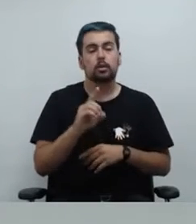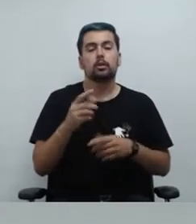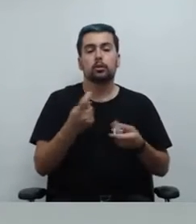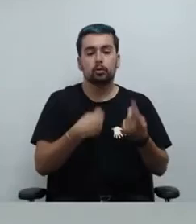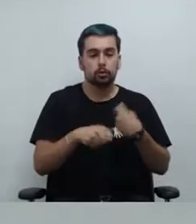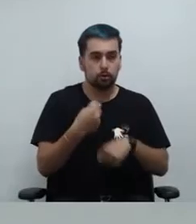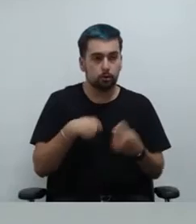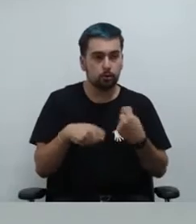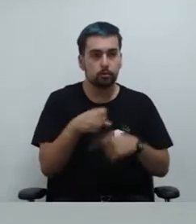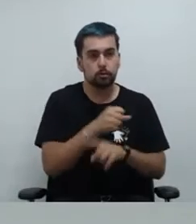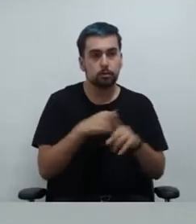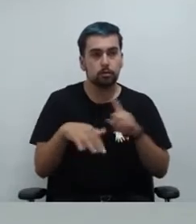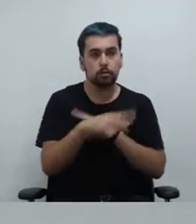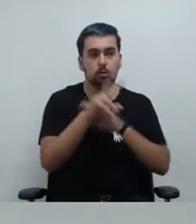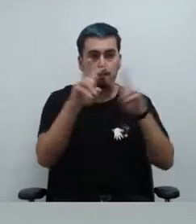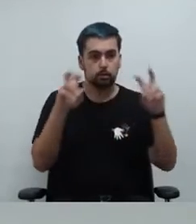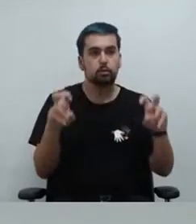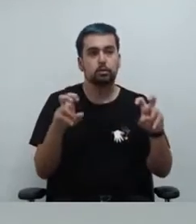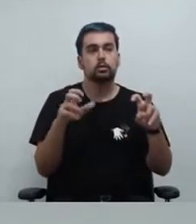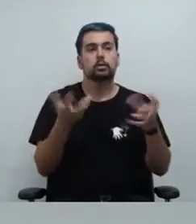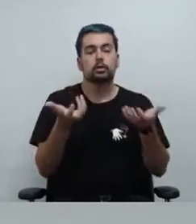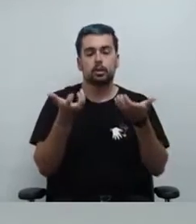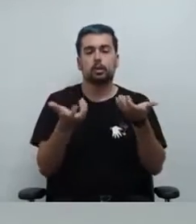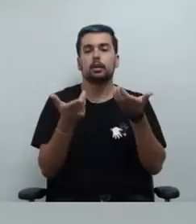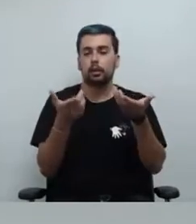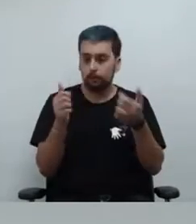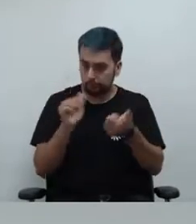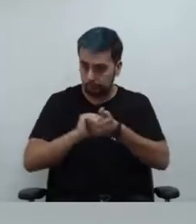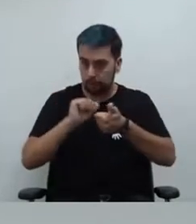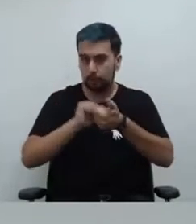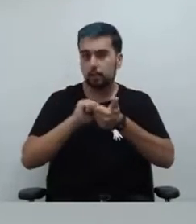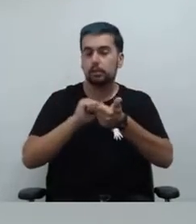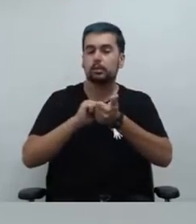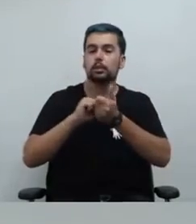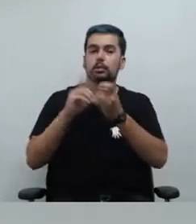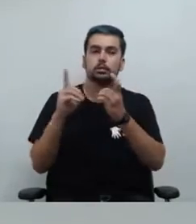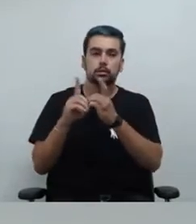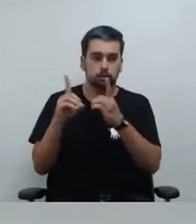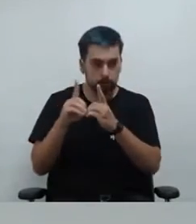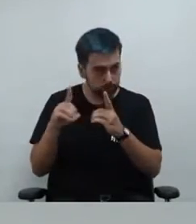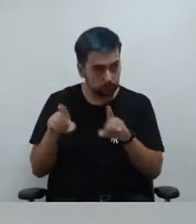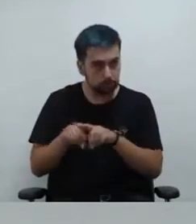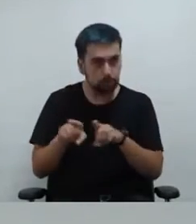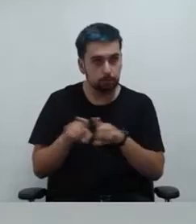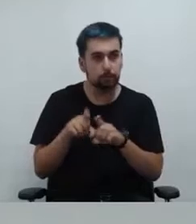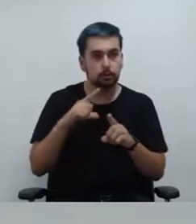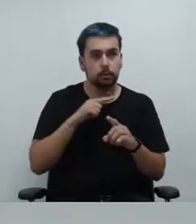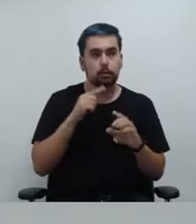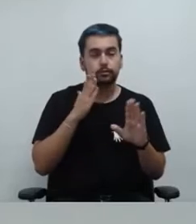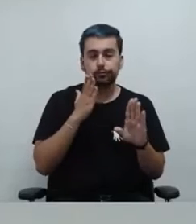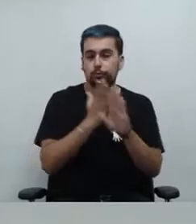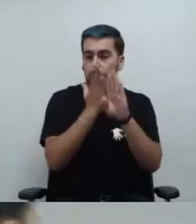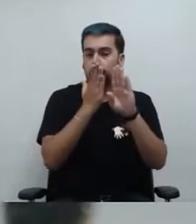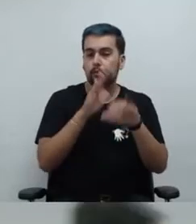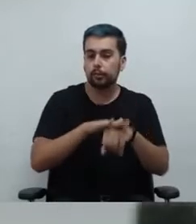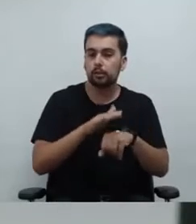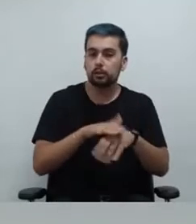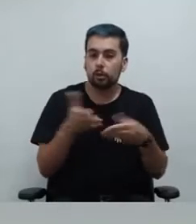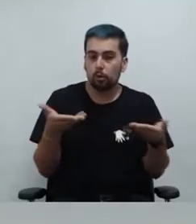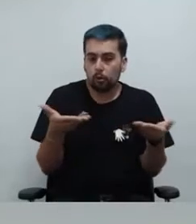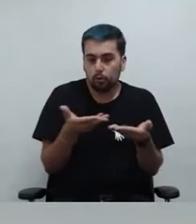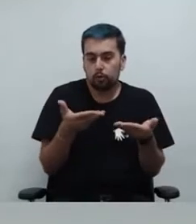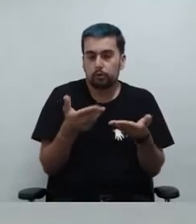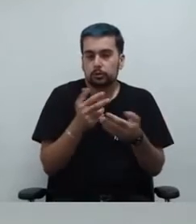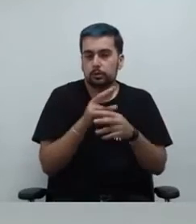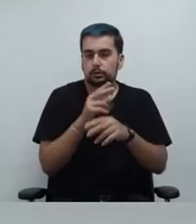coordenação temática, ela visa, então, qualificar esse atendimento especializado, trazendo um diagnóstico da maneira como ele é feito hoje, das